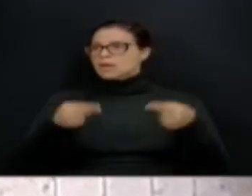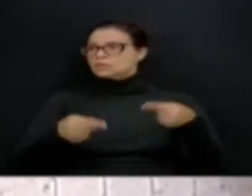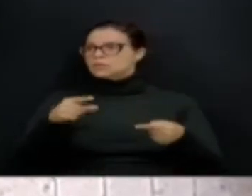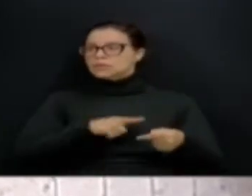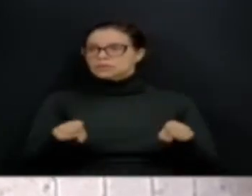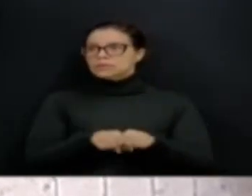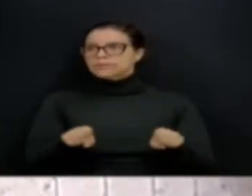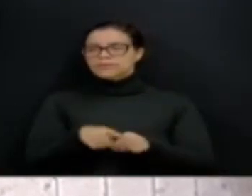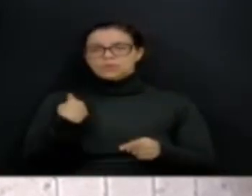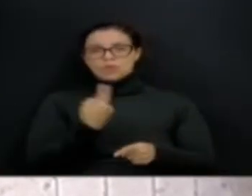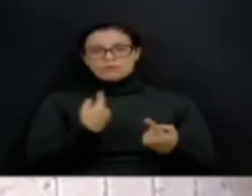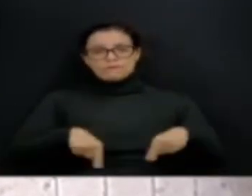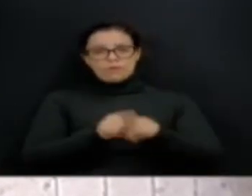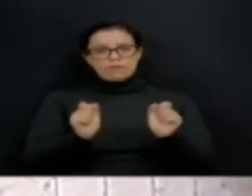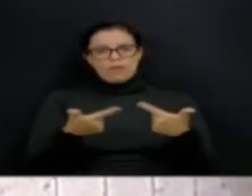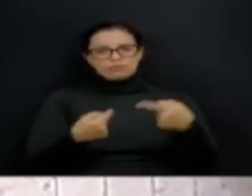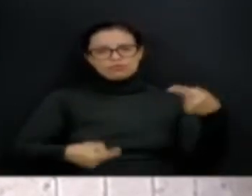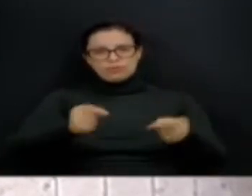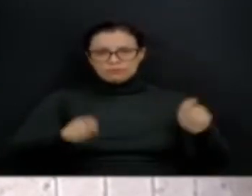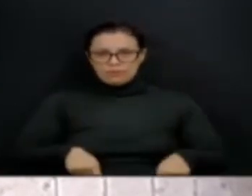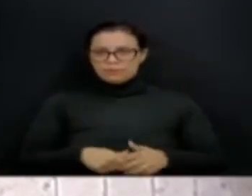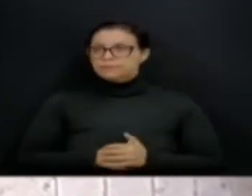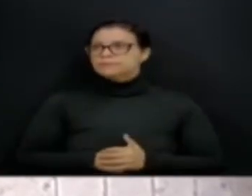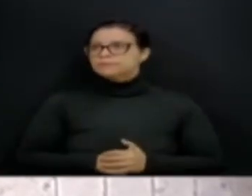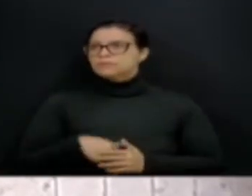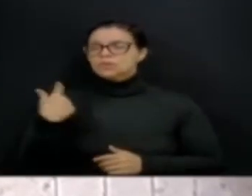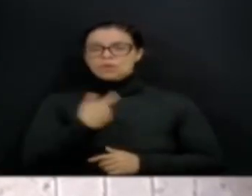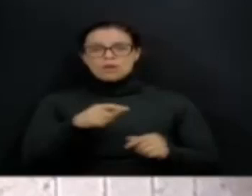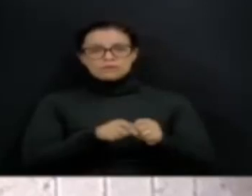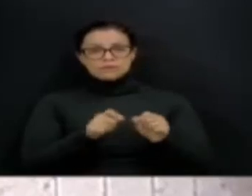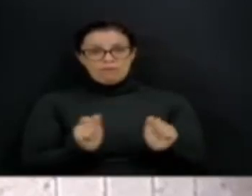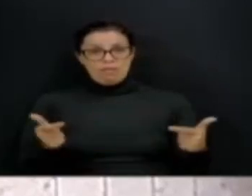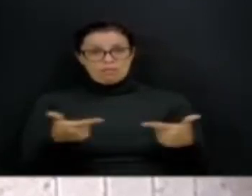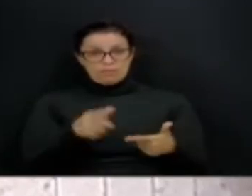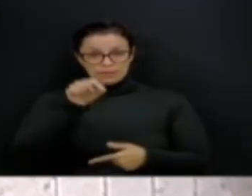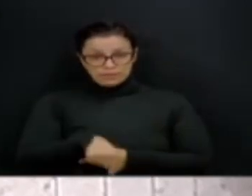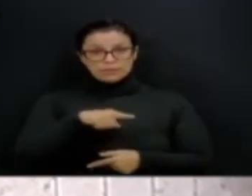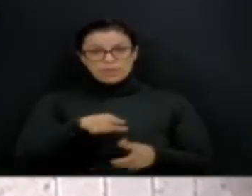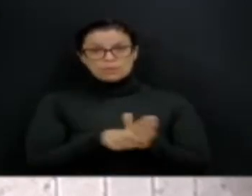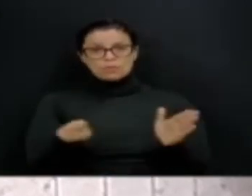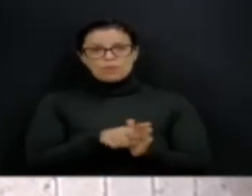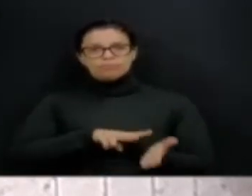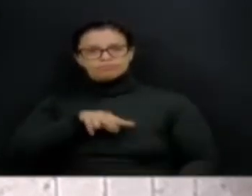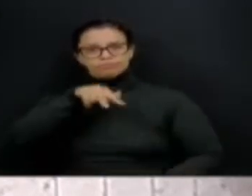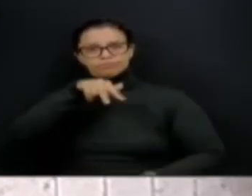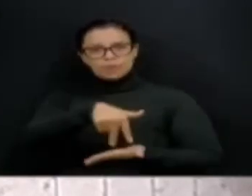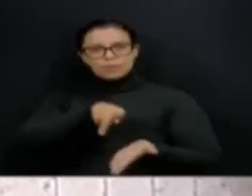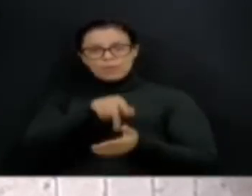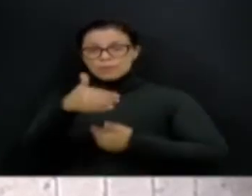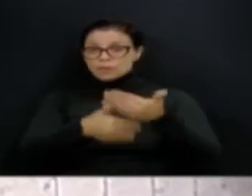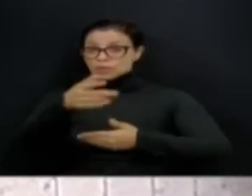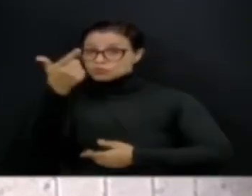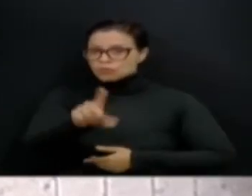discussão de volta para essa casa. Fazer com que a Assembleia seja protagonista desse